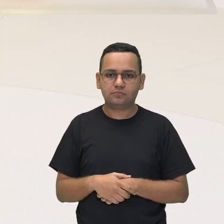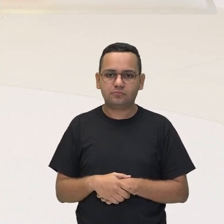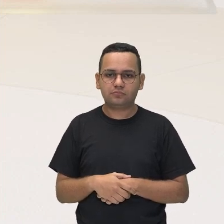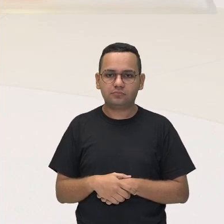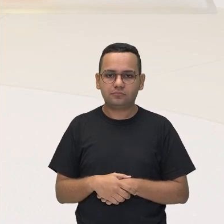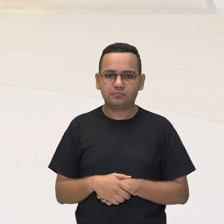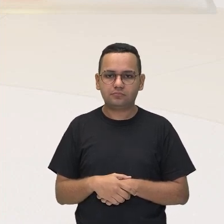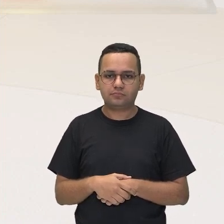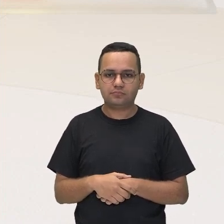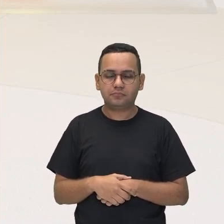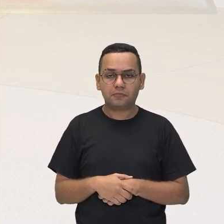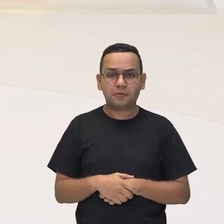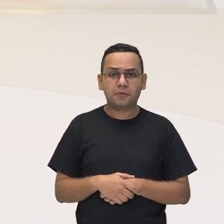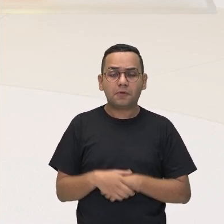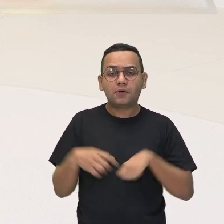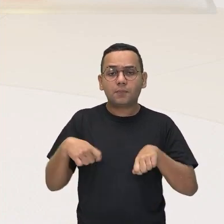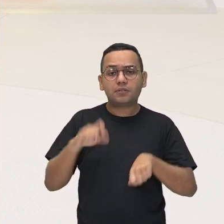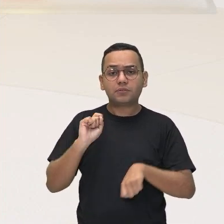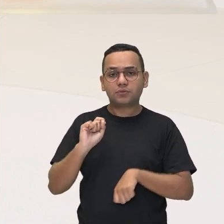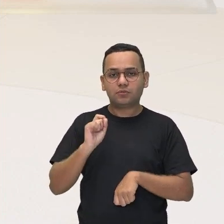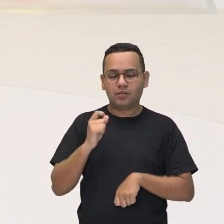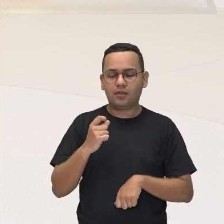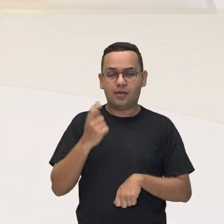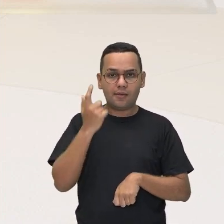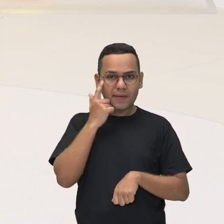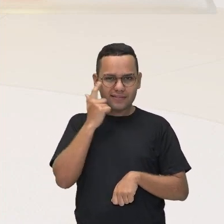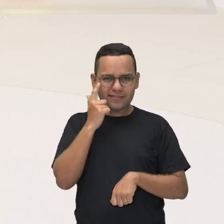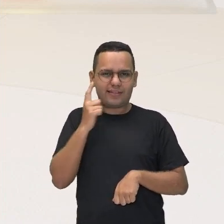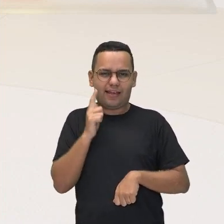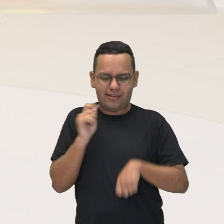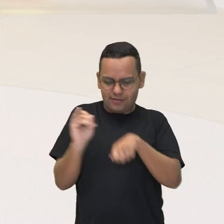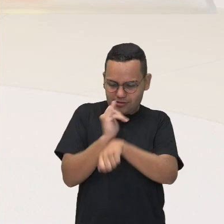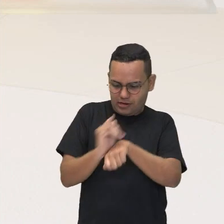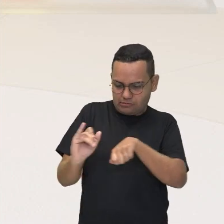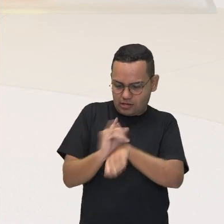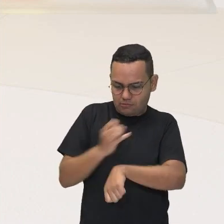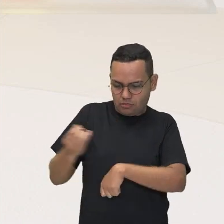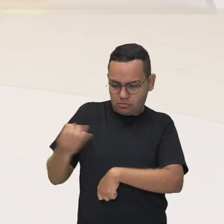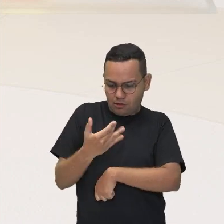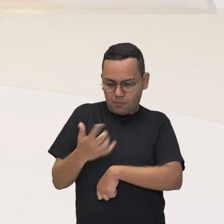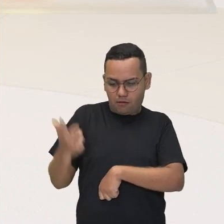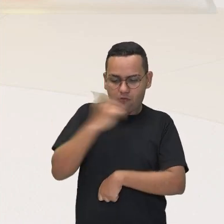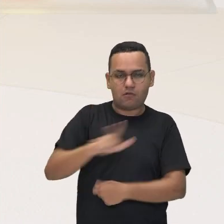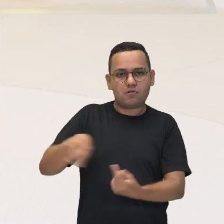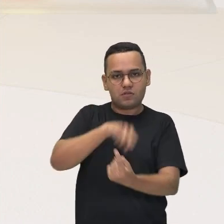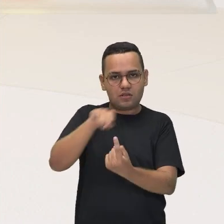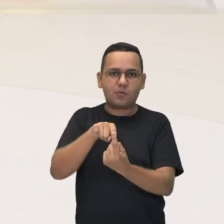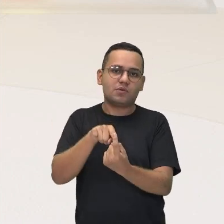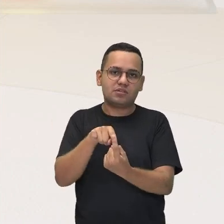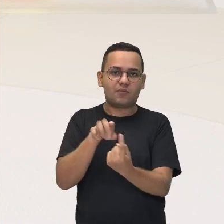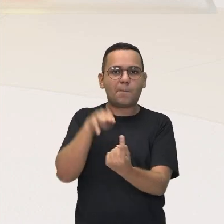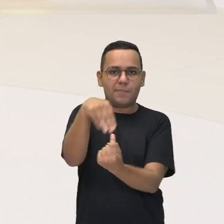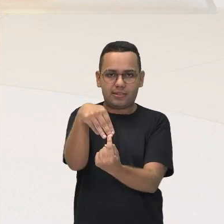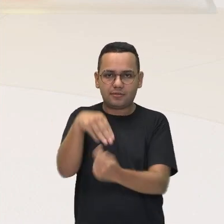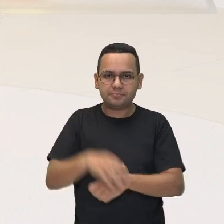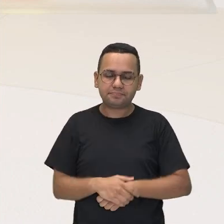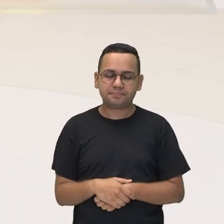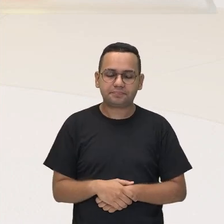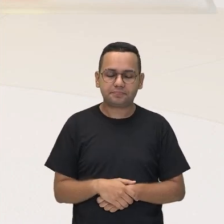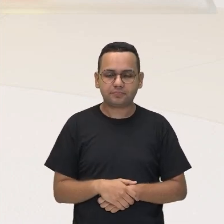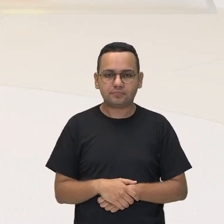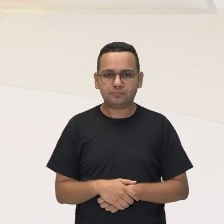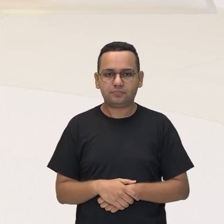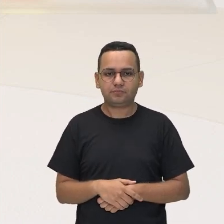pensar em novas estratégias para conseguir atingir aquele objetivo. Outra coisa, para